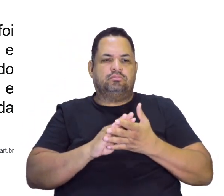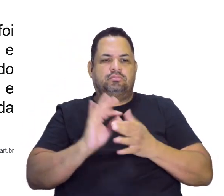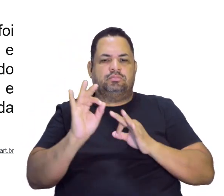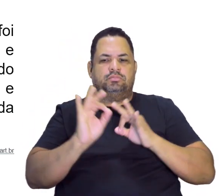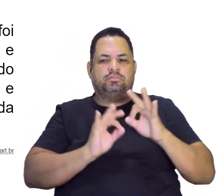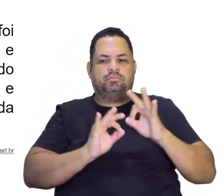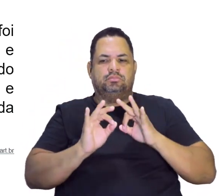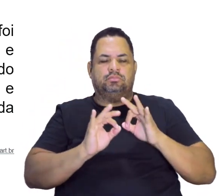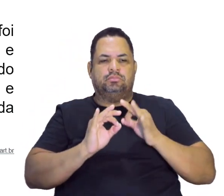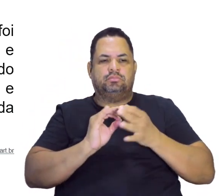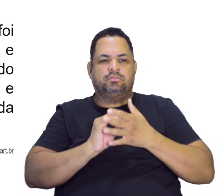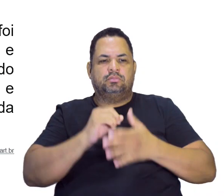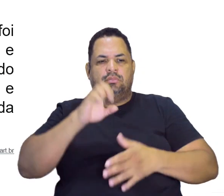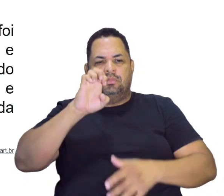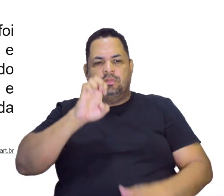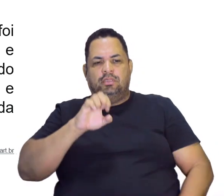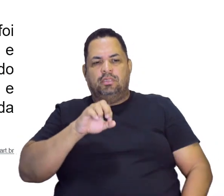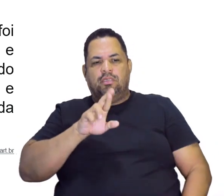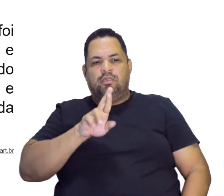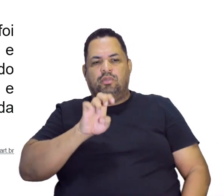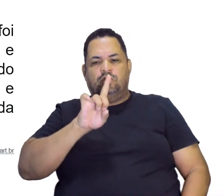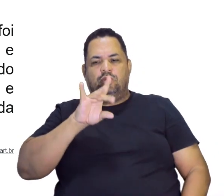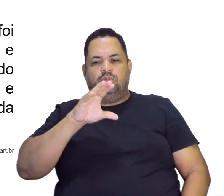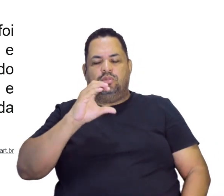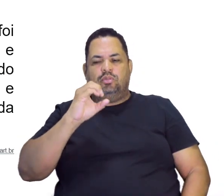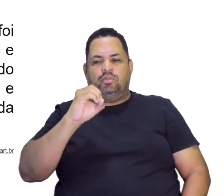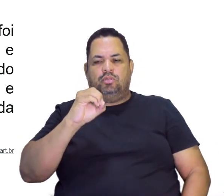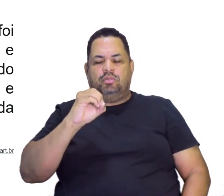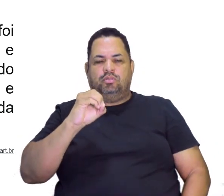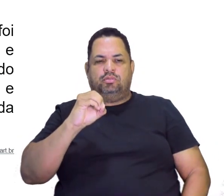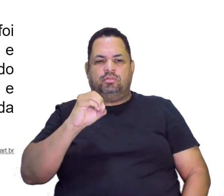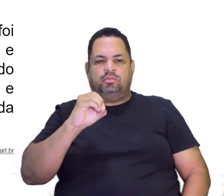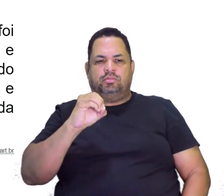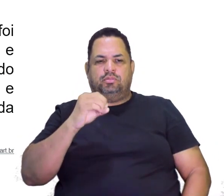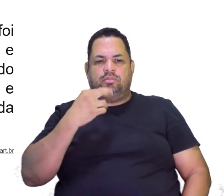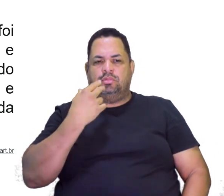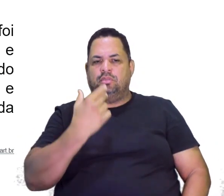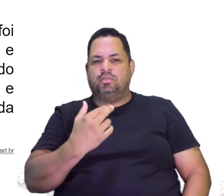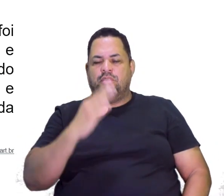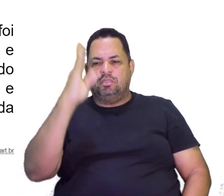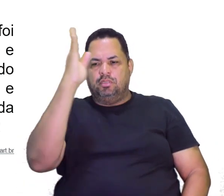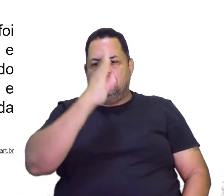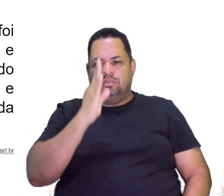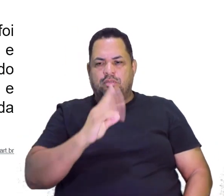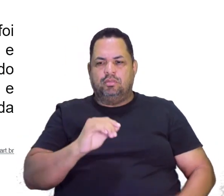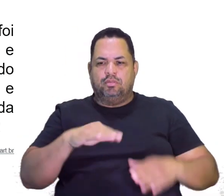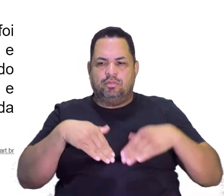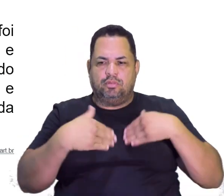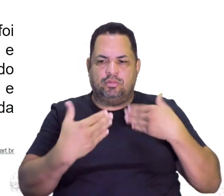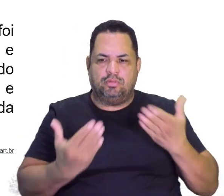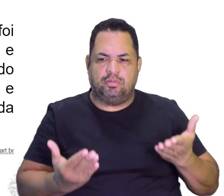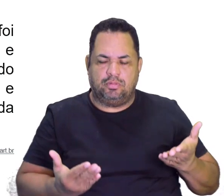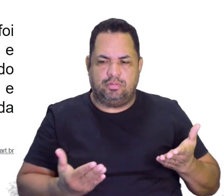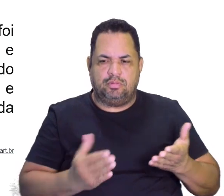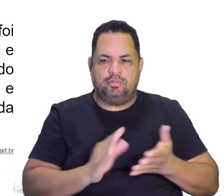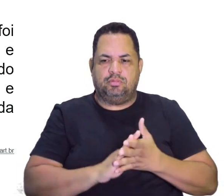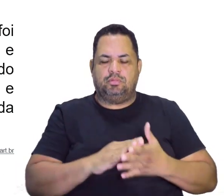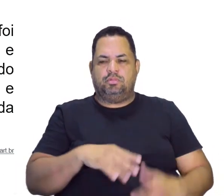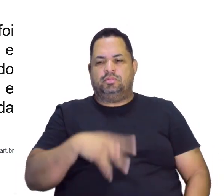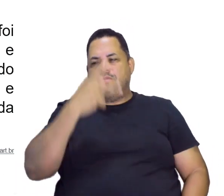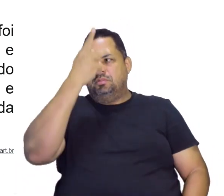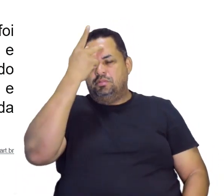brasileira essa questão de erudição é eh quando as pessoas usam termos muito mais